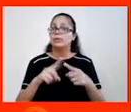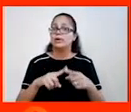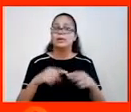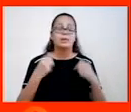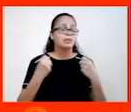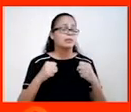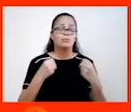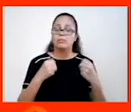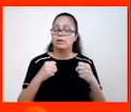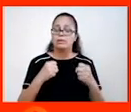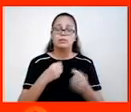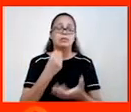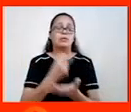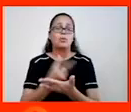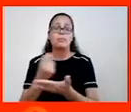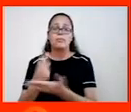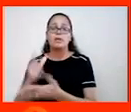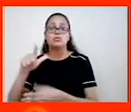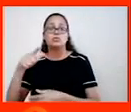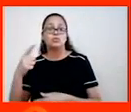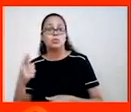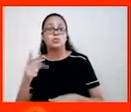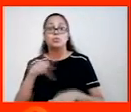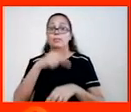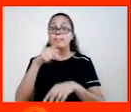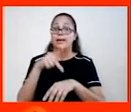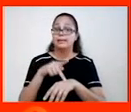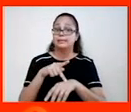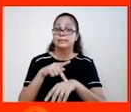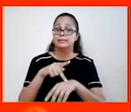precisa importar de outro país, certo?